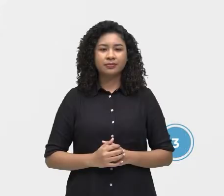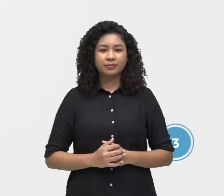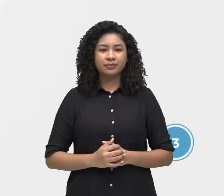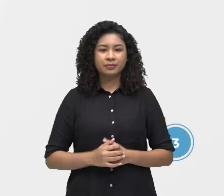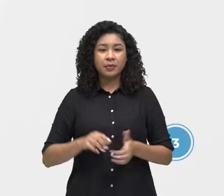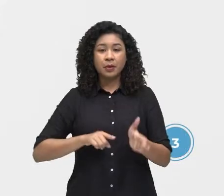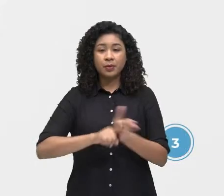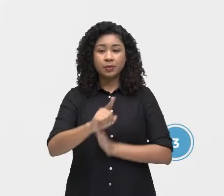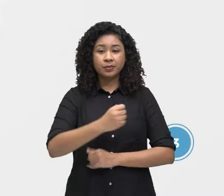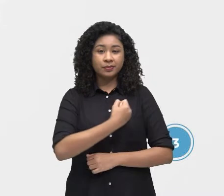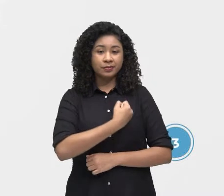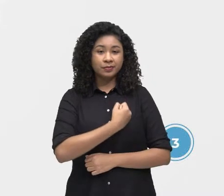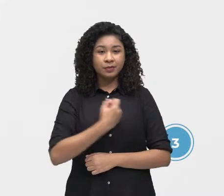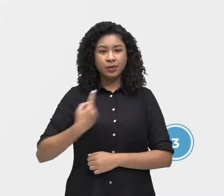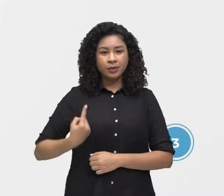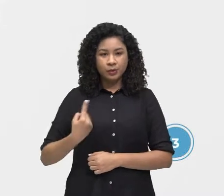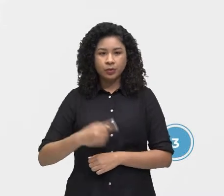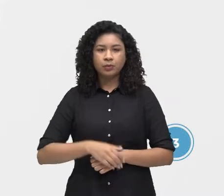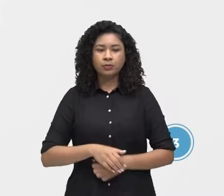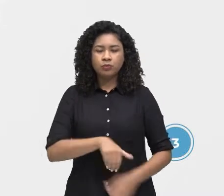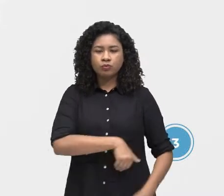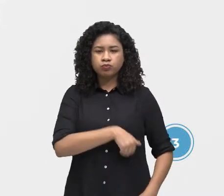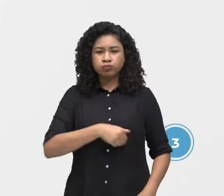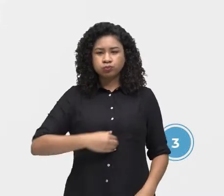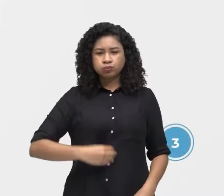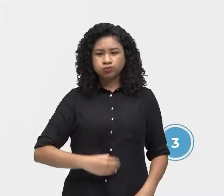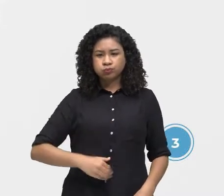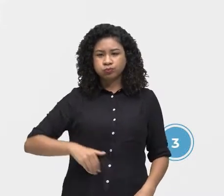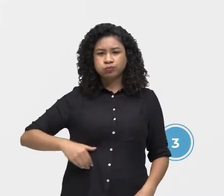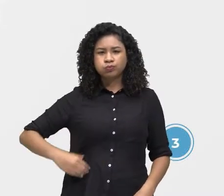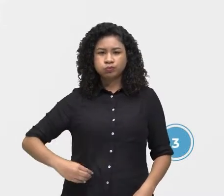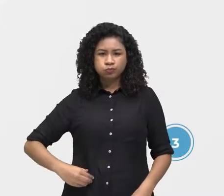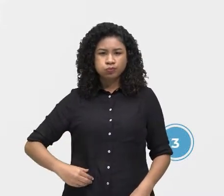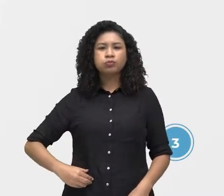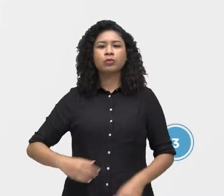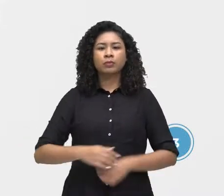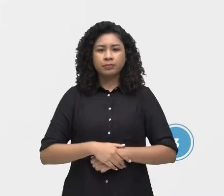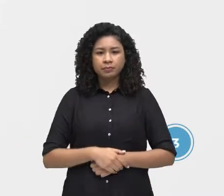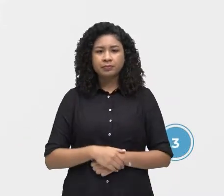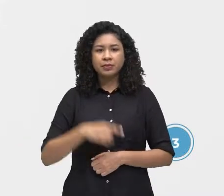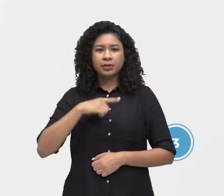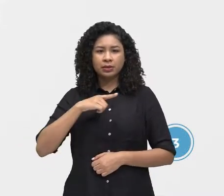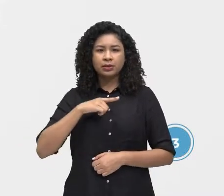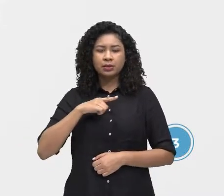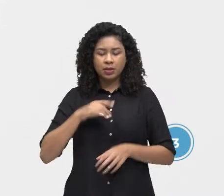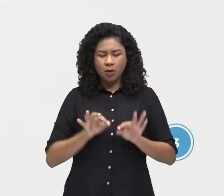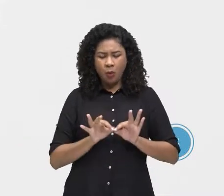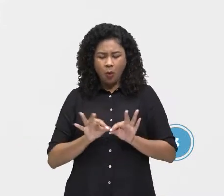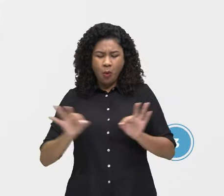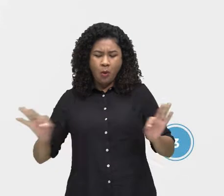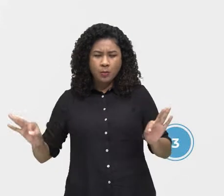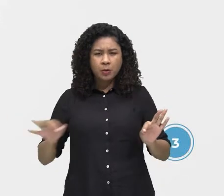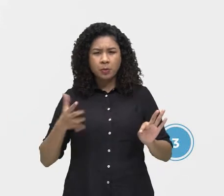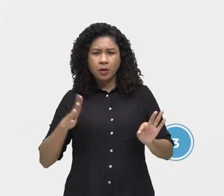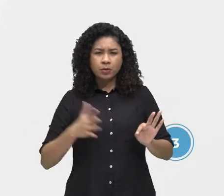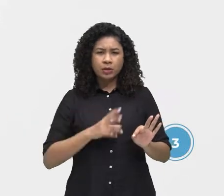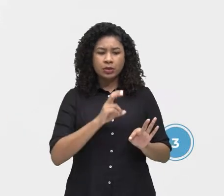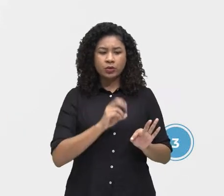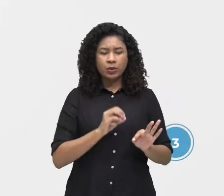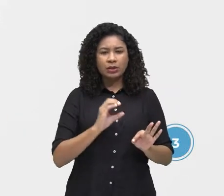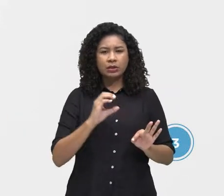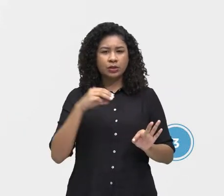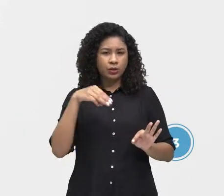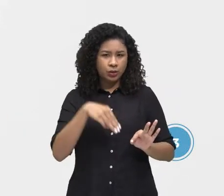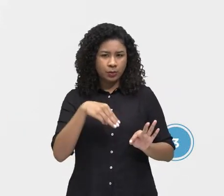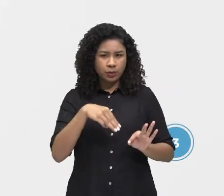Questão de número 1. O intestino grosso é um órgão de aproximadamente 50 centímetros de comprimento e 7 centímetros